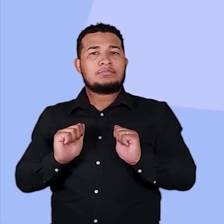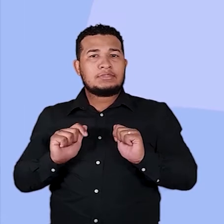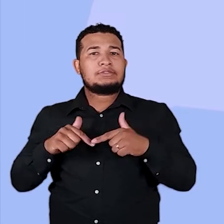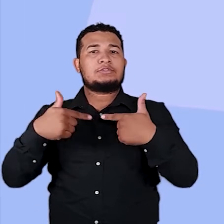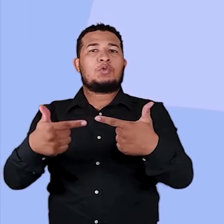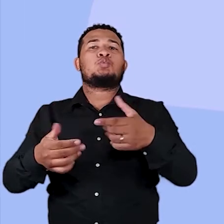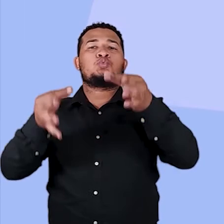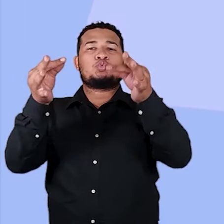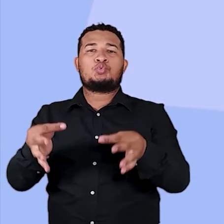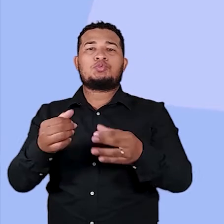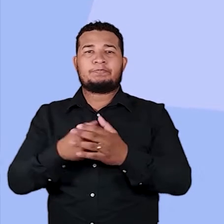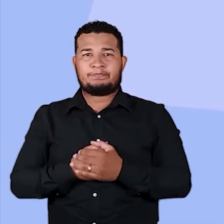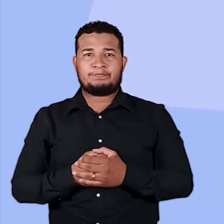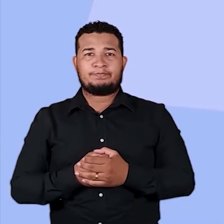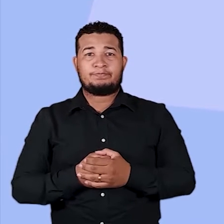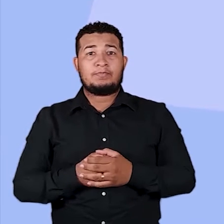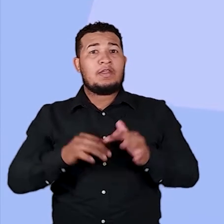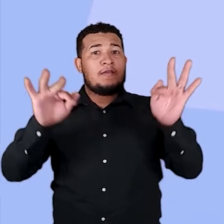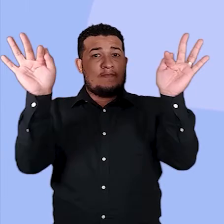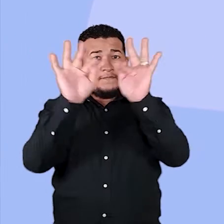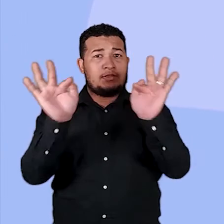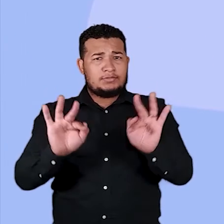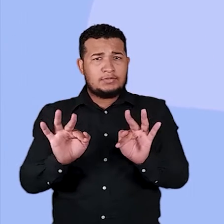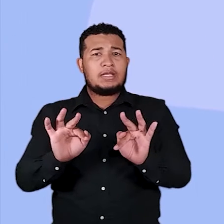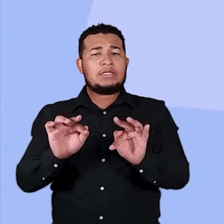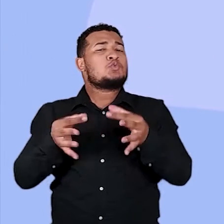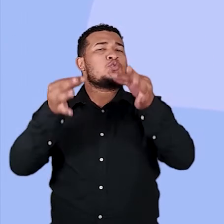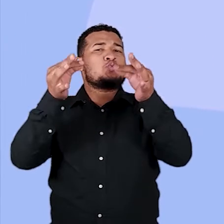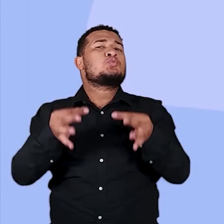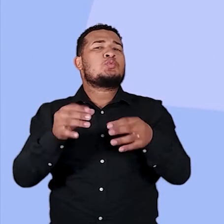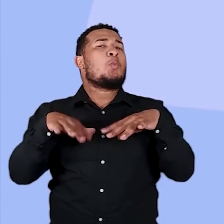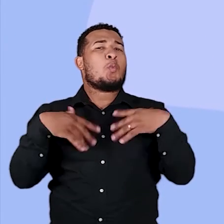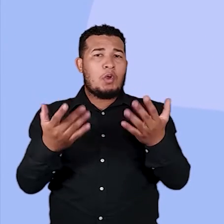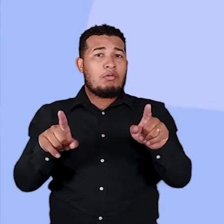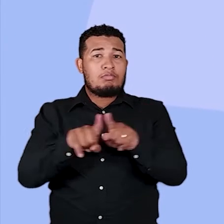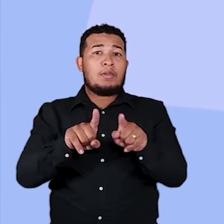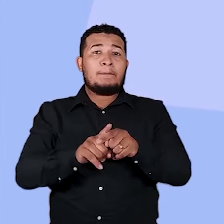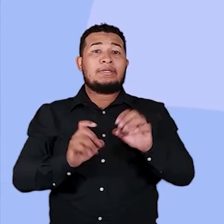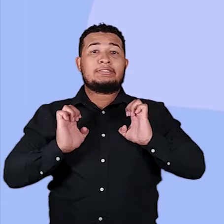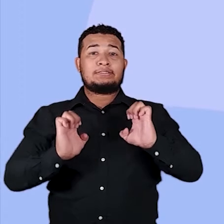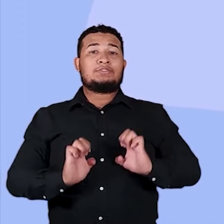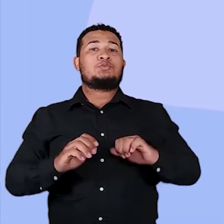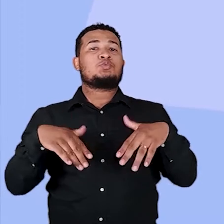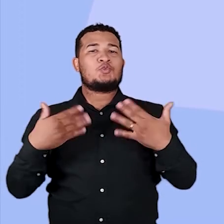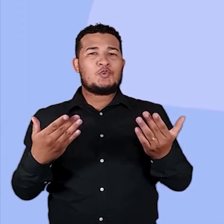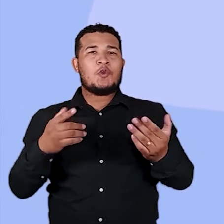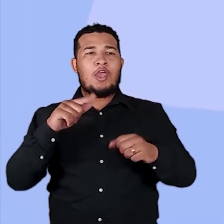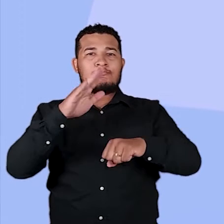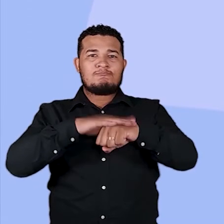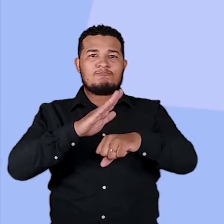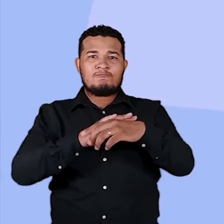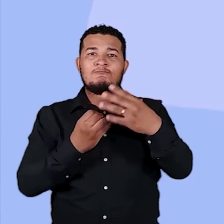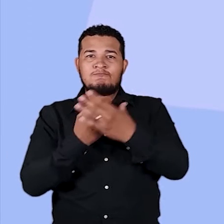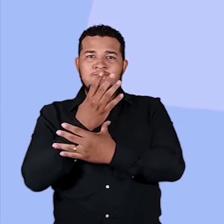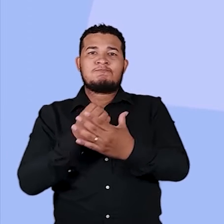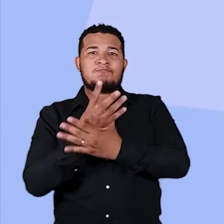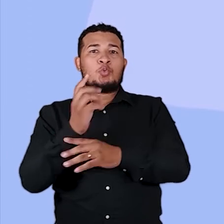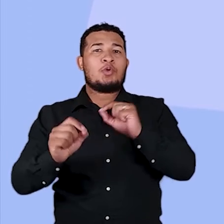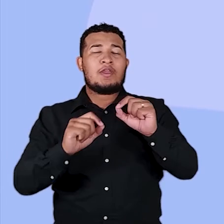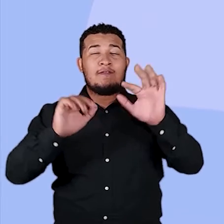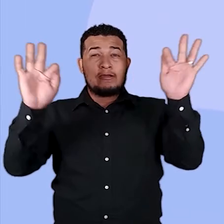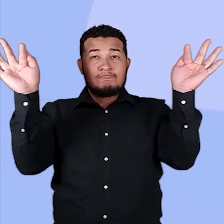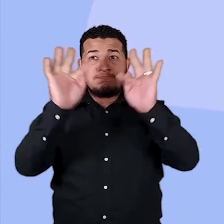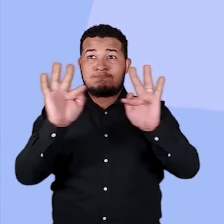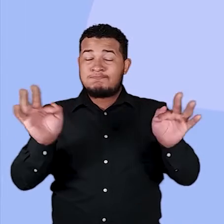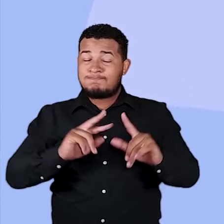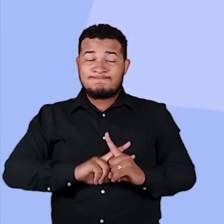justa no utilitarismo. Felicidade, assim, a ação justa, a ação ética é aquela que produz a